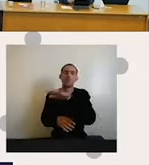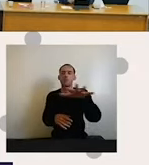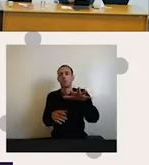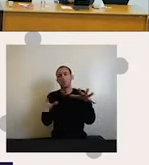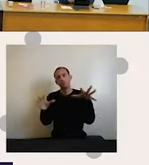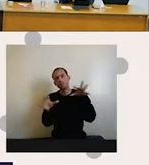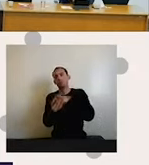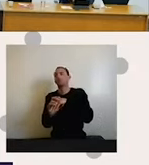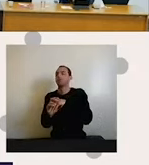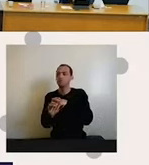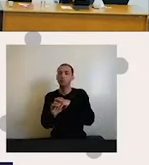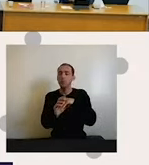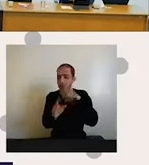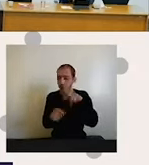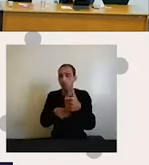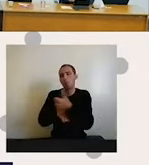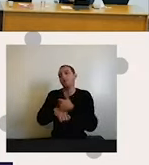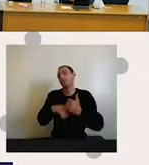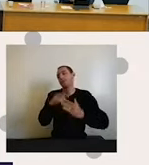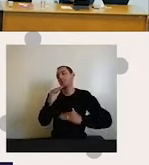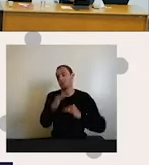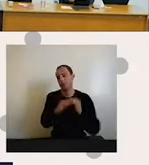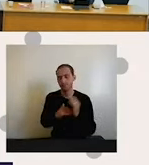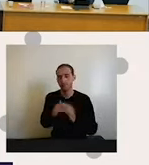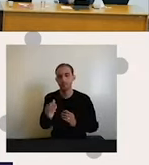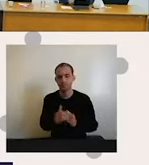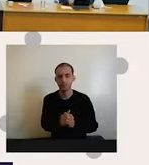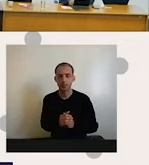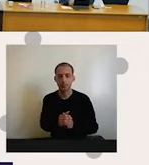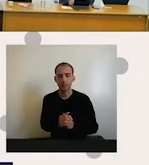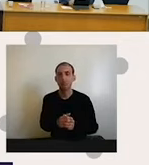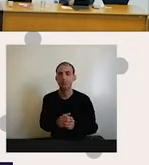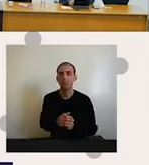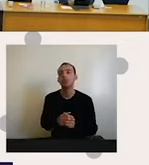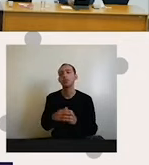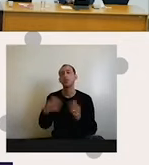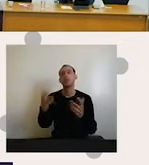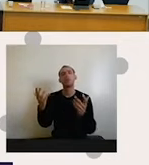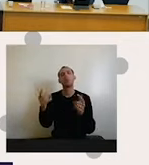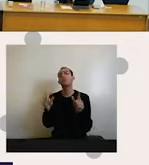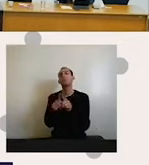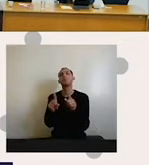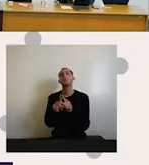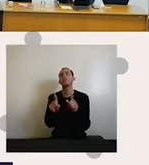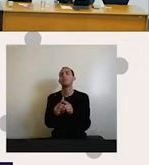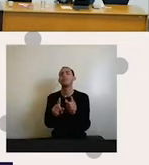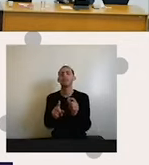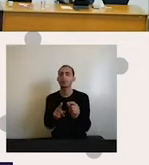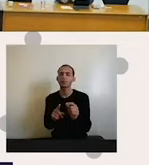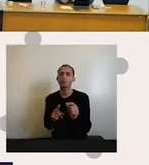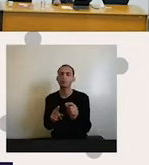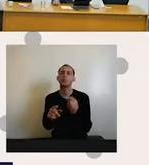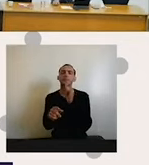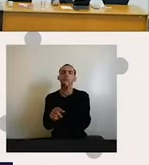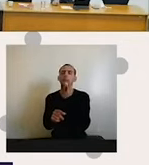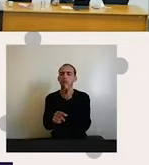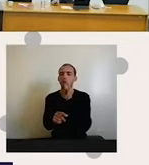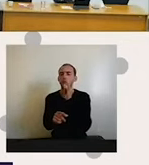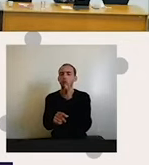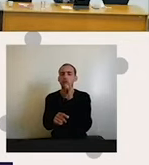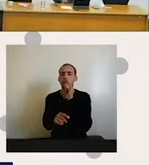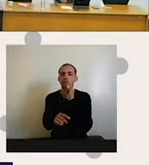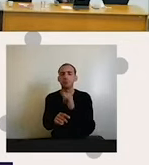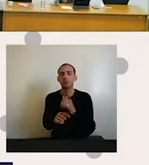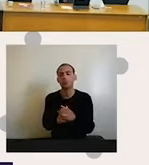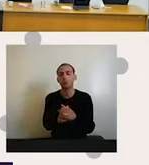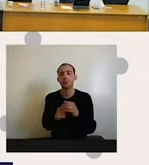aos magistrados que nomeiem também um ergonomista para me acompanhar, por exemplo, na perícia, né. Então, eu encerro com uma